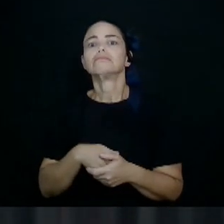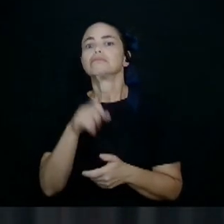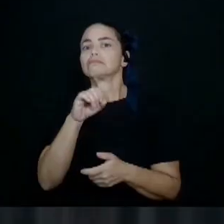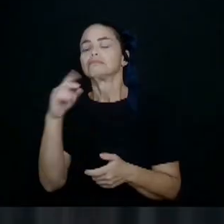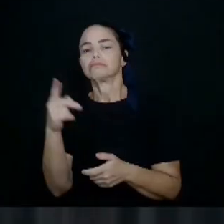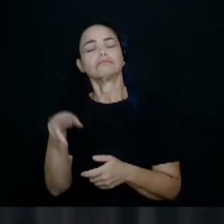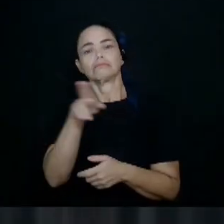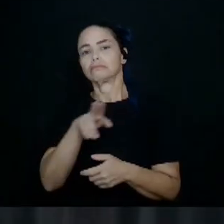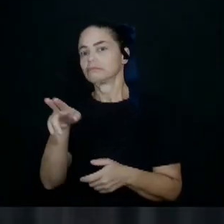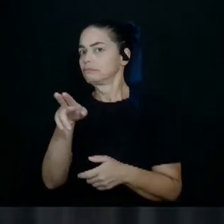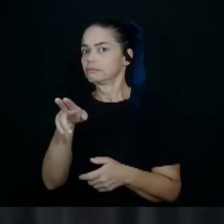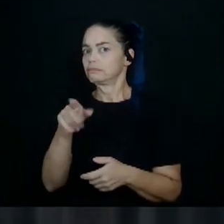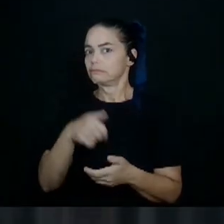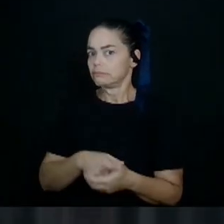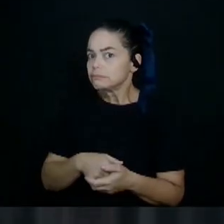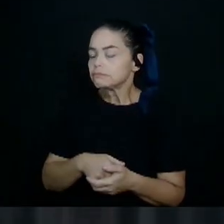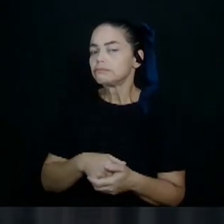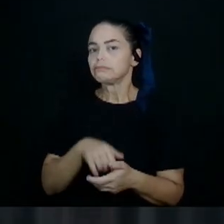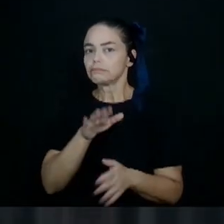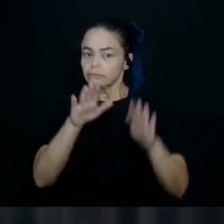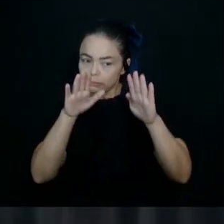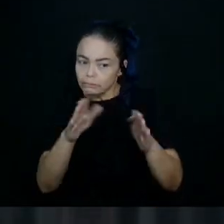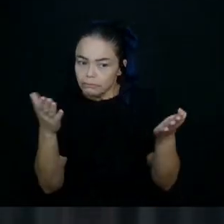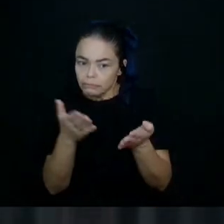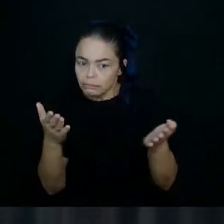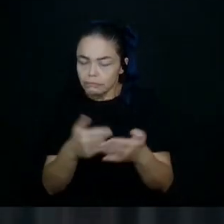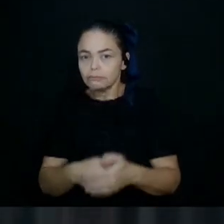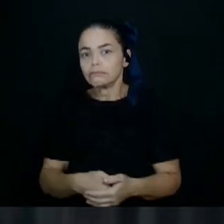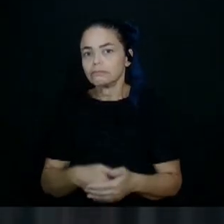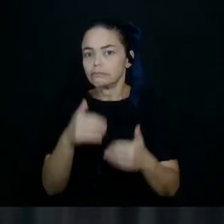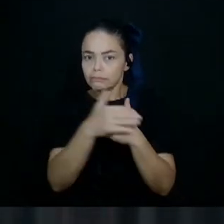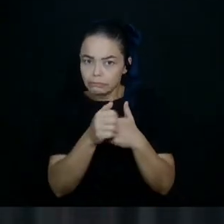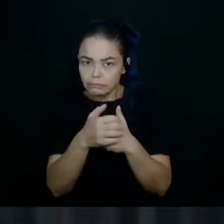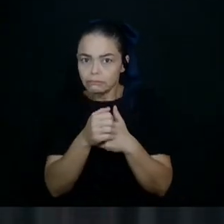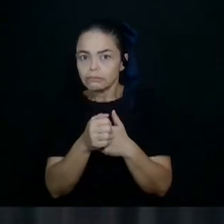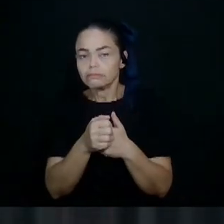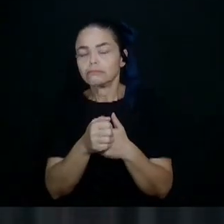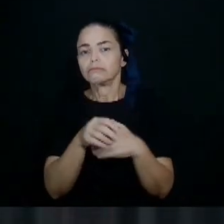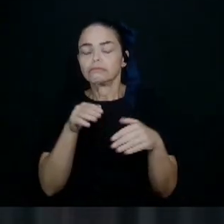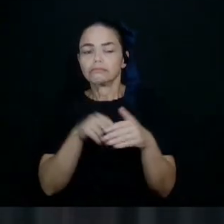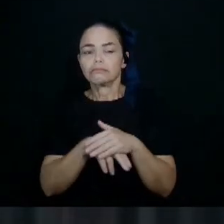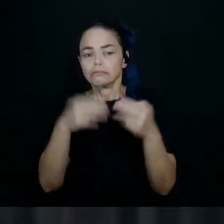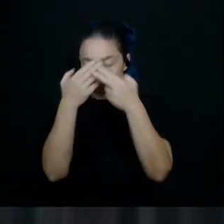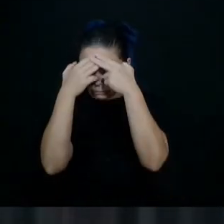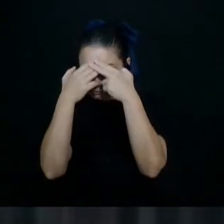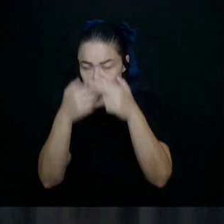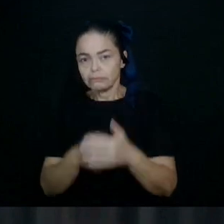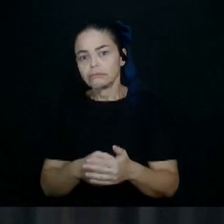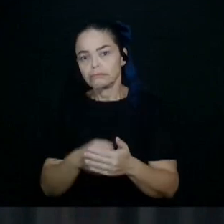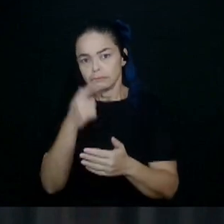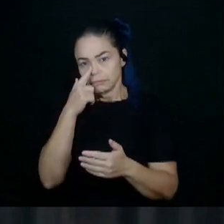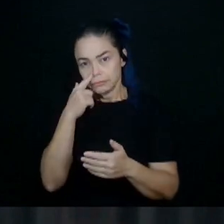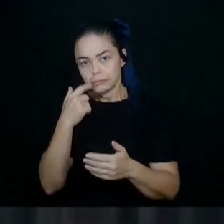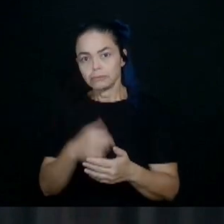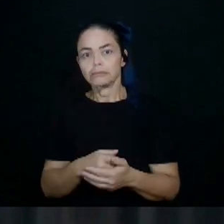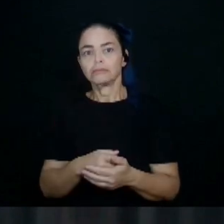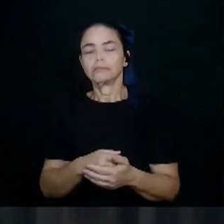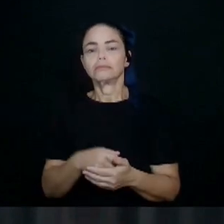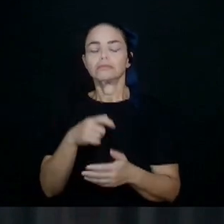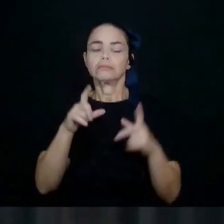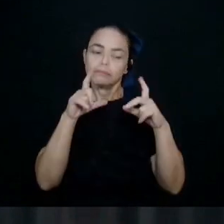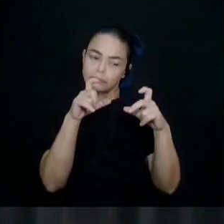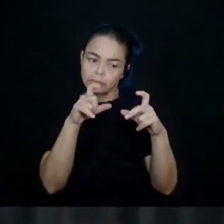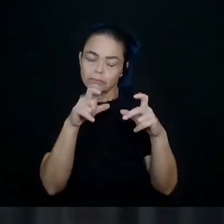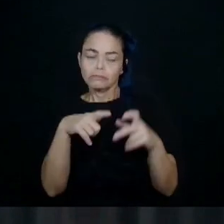esse objeto, ele é um objeto que hoje ele só é afetivo, só é para guardar na memória, pode tirar uma foto. Isso. Às vezes, tirar uma foto, você vai ter